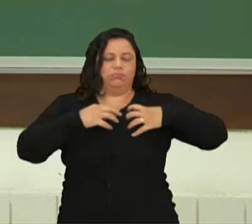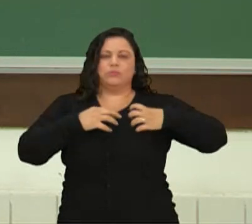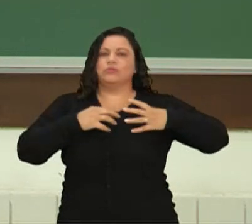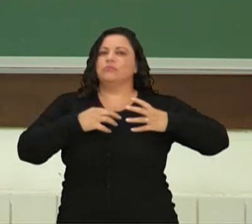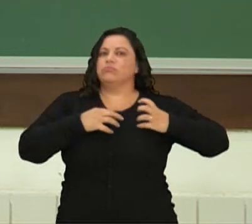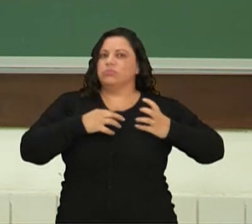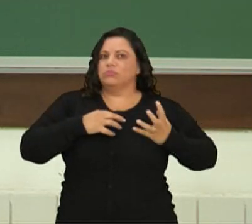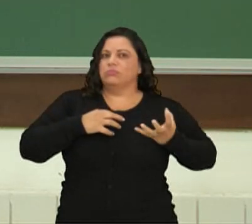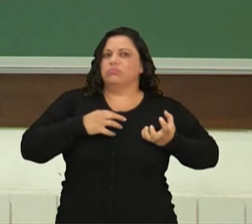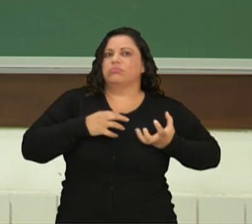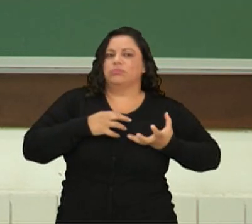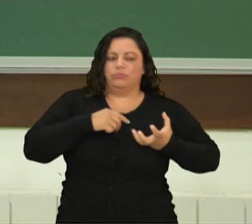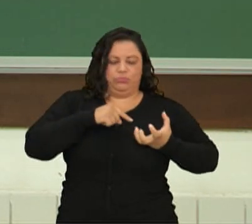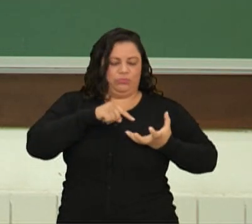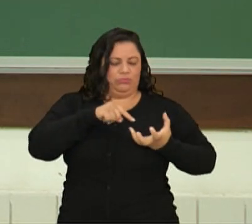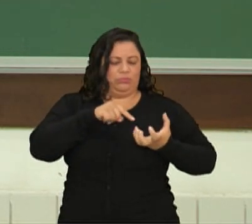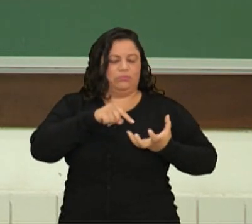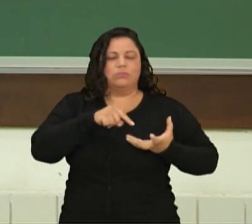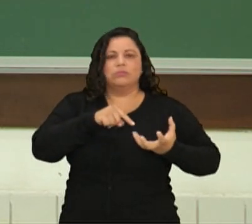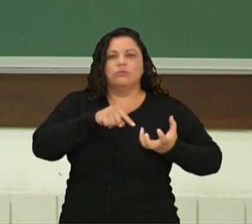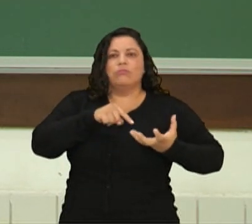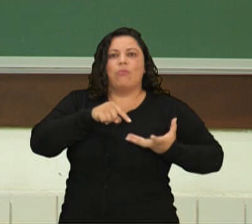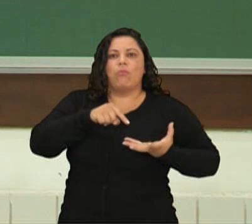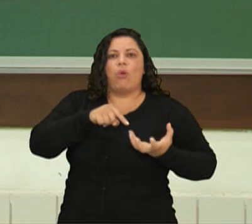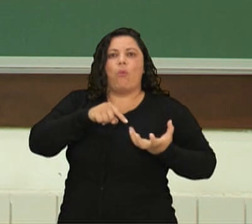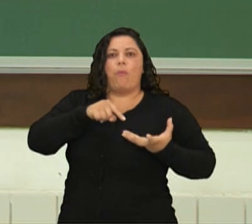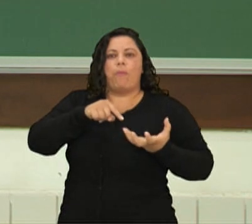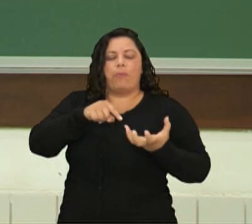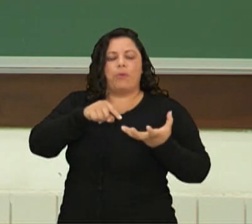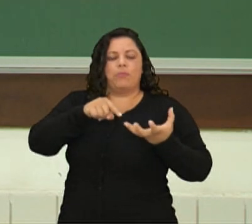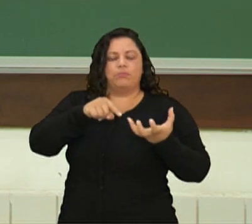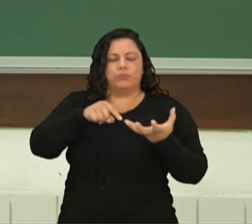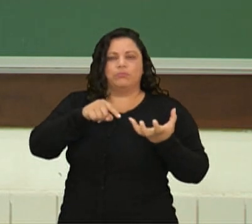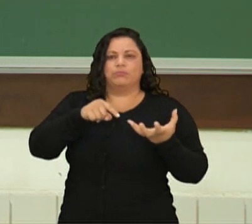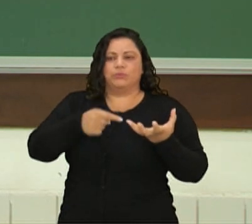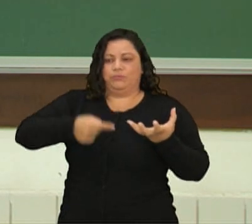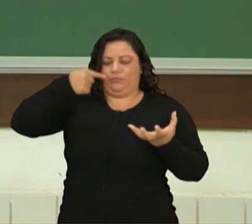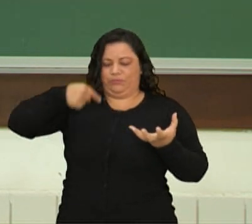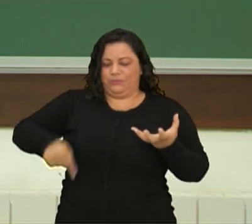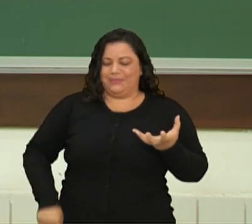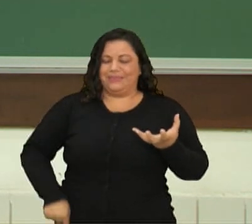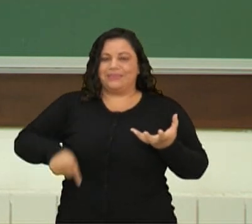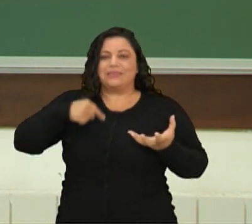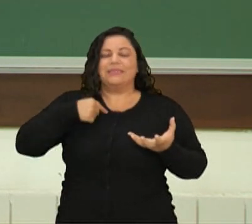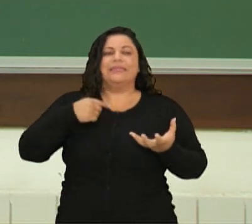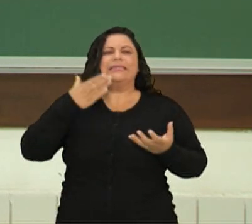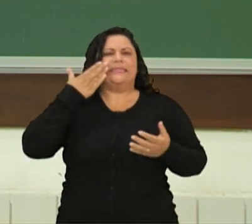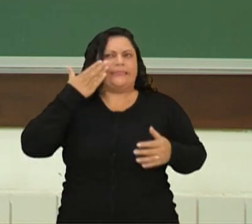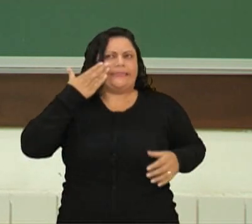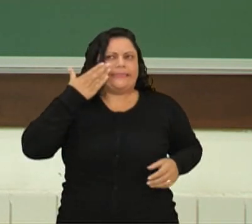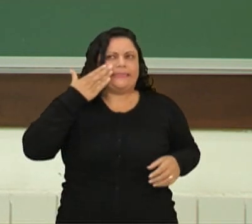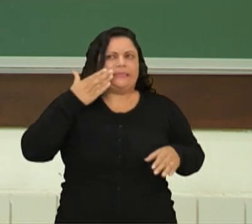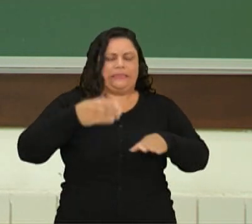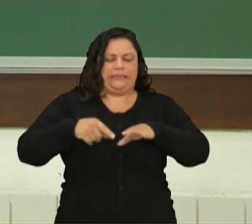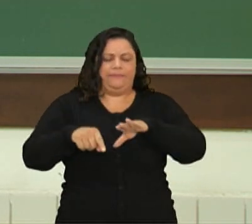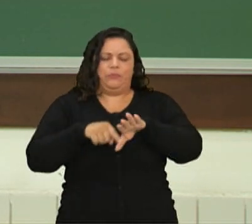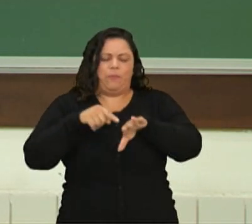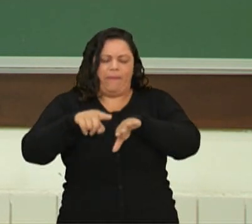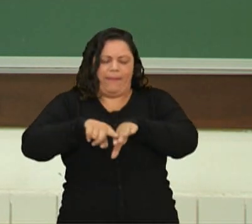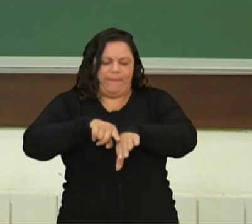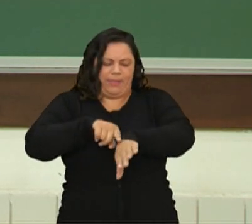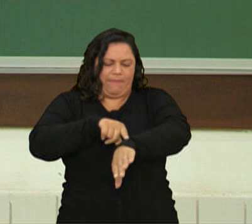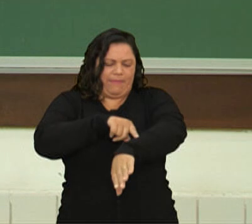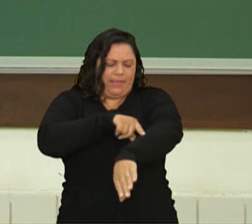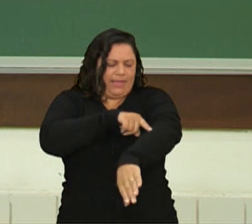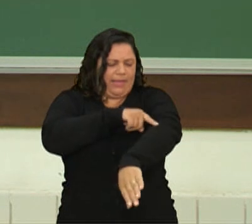sangue que está vindo do corpo, né? Então, o sangue que está vindo lá das pernas, por exemplo, ele vai vir pelas veias e